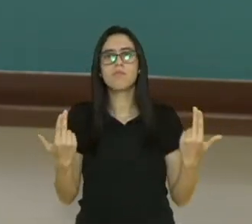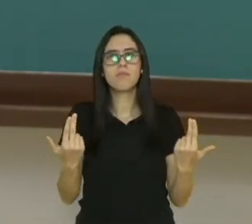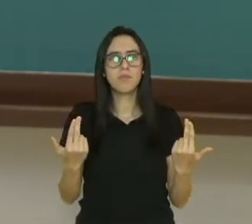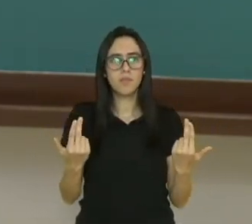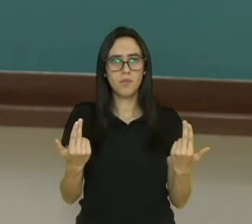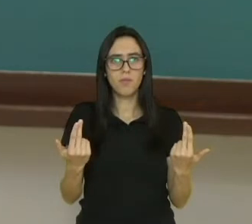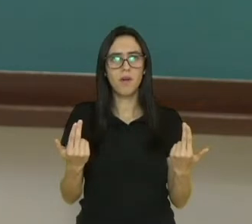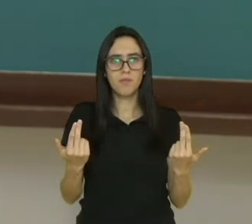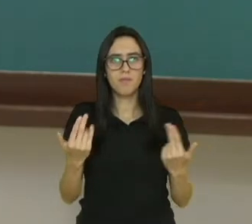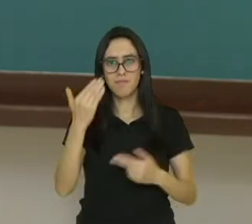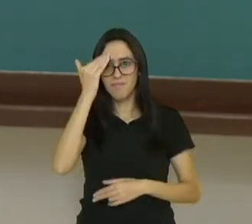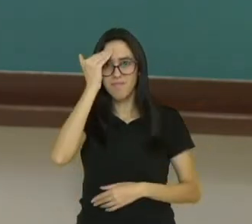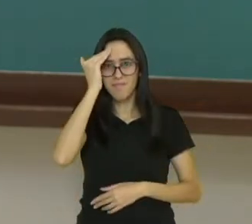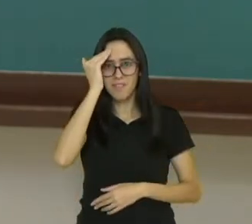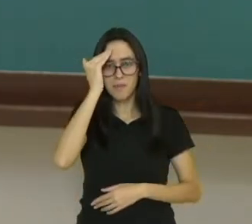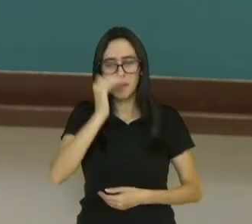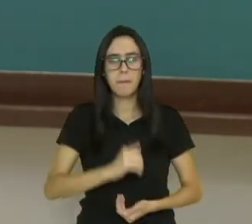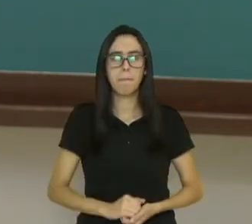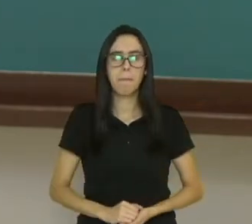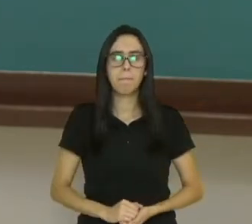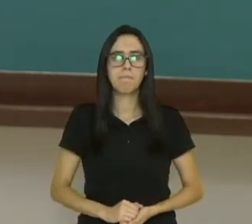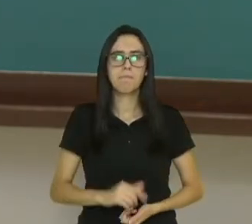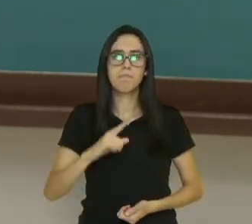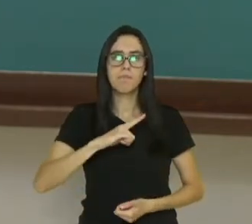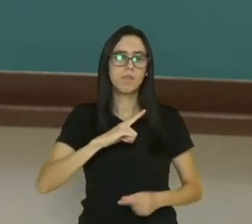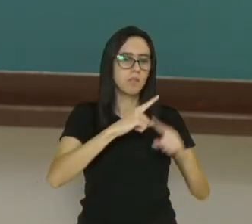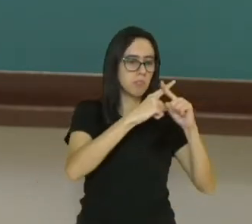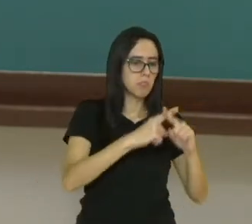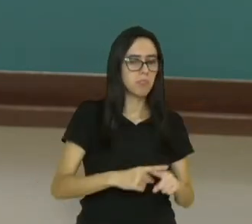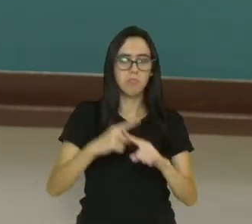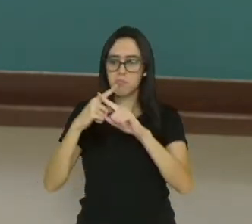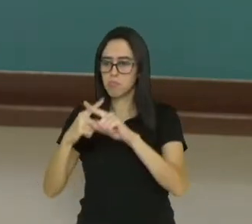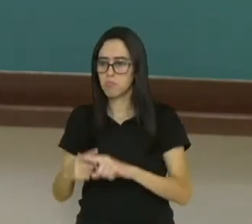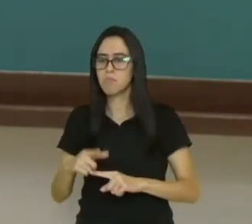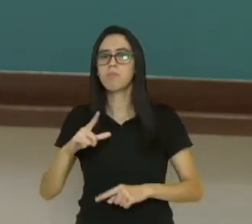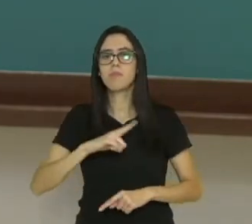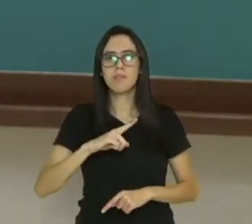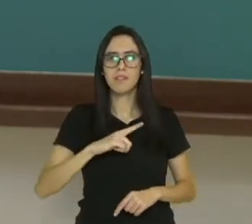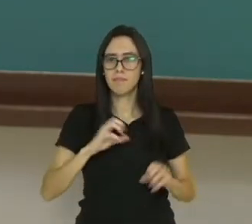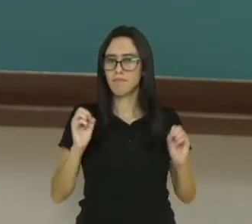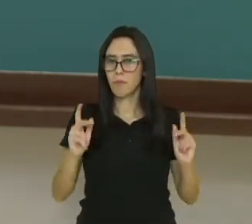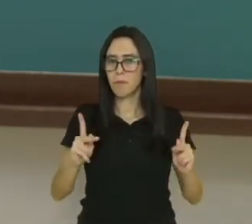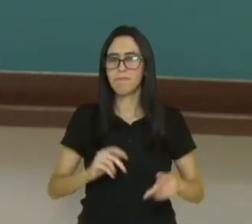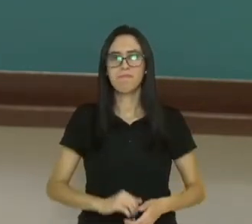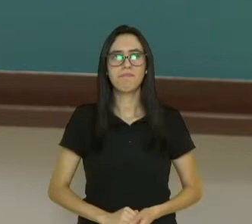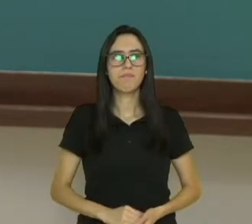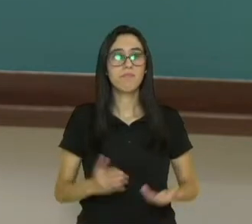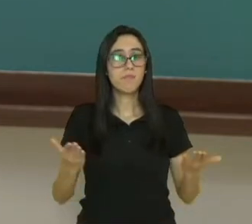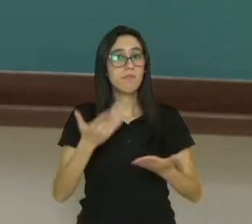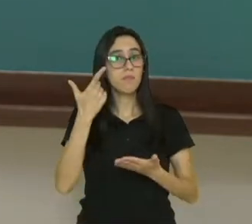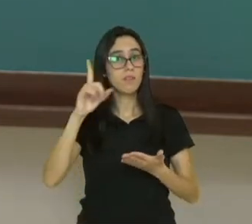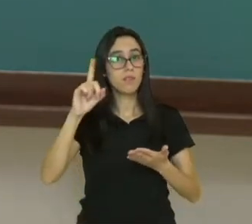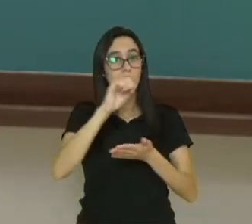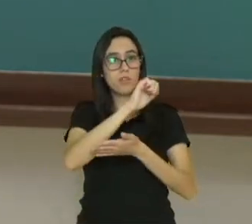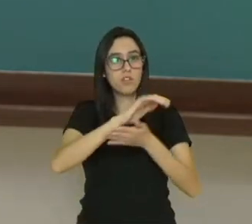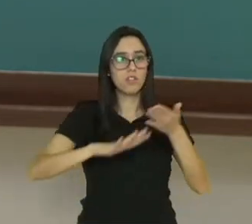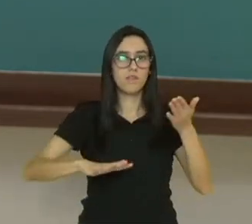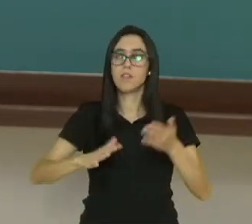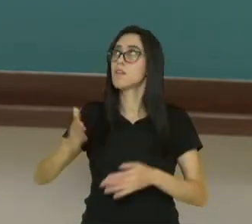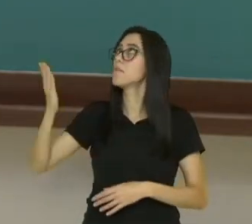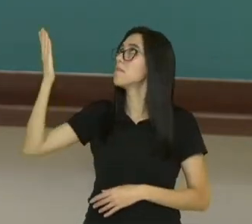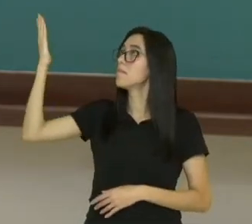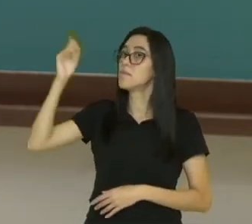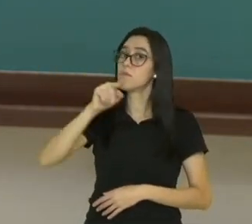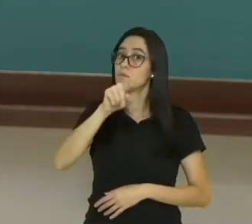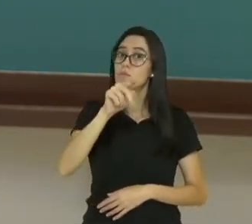tabuada de um e do outro número. Está na tabuada dos dois números, para simplificar para vocês. Vamos praticar mais uma? Agora eu vou deixar para